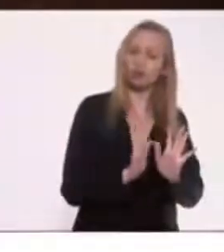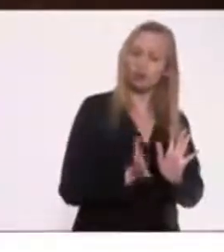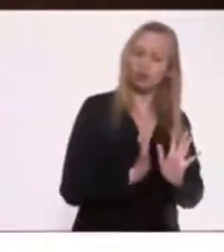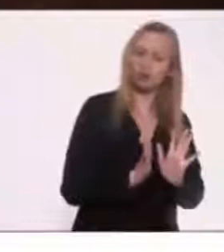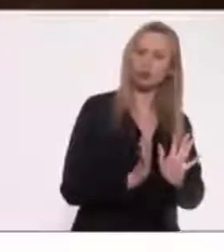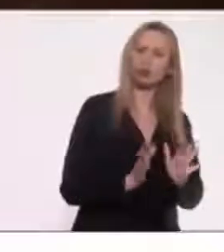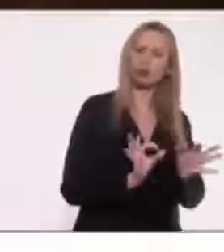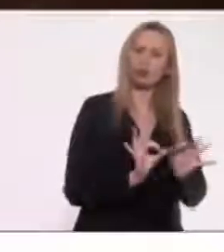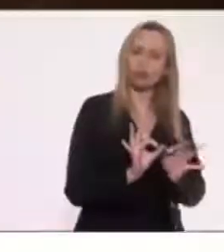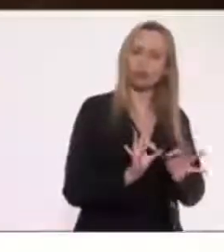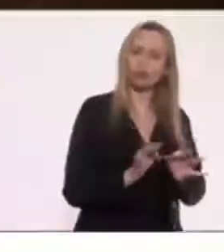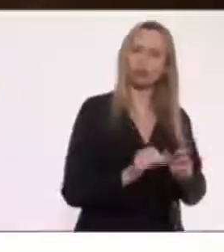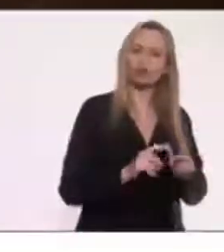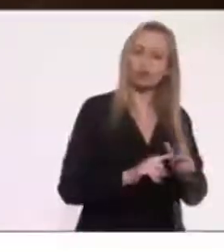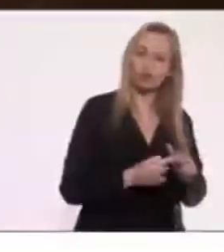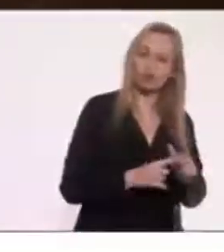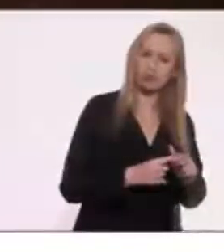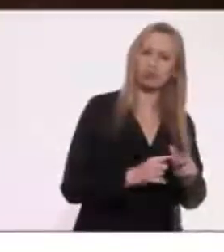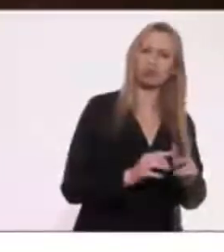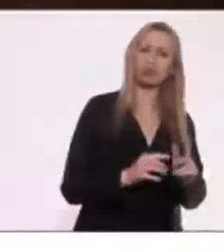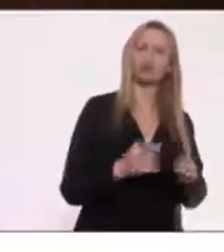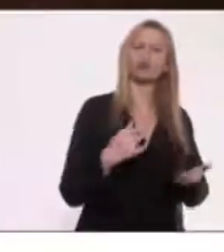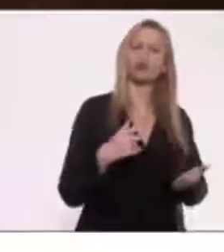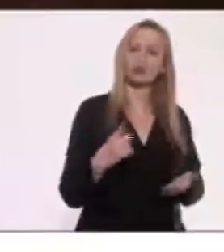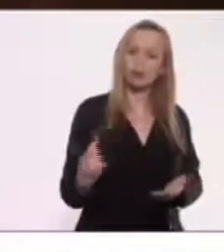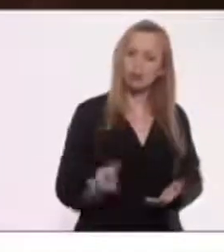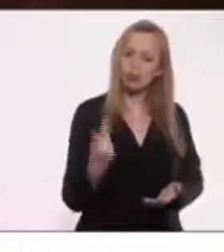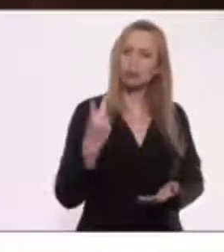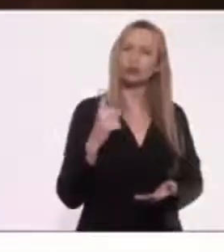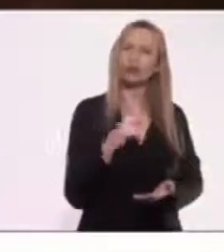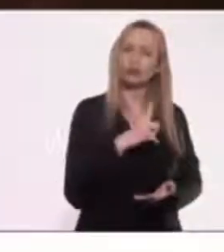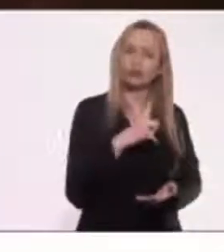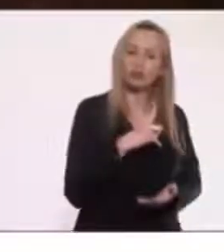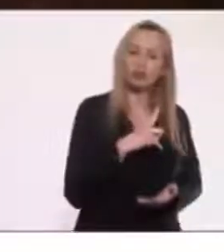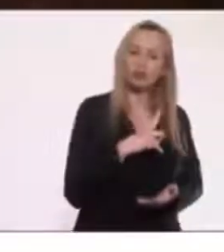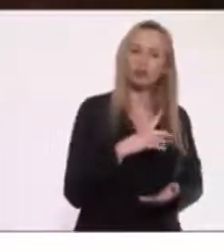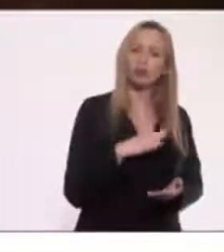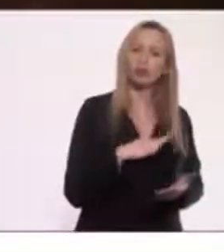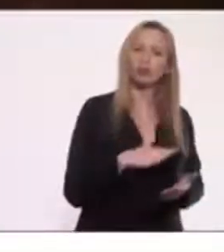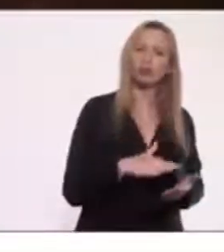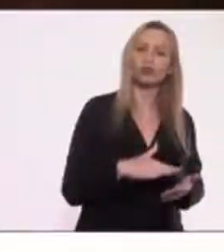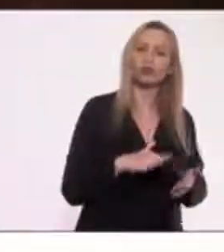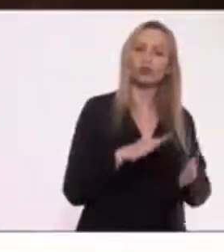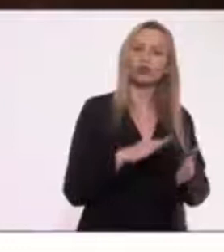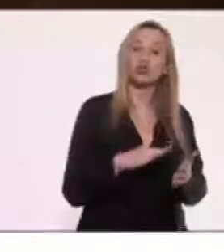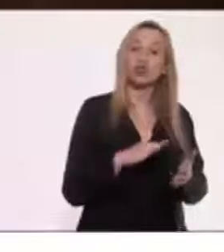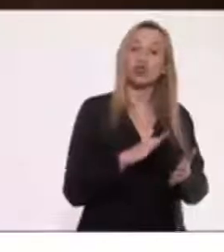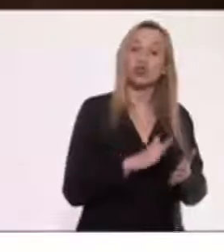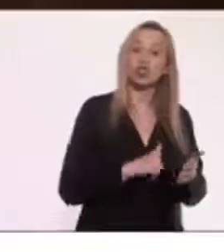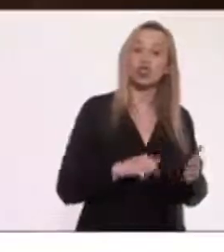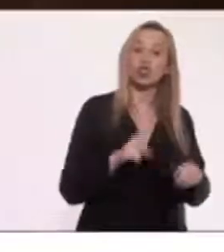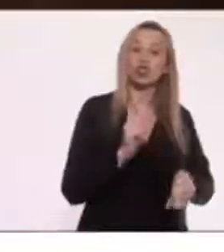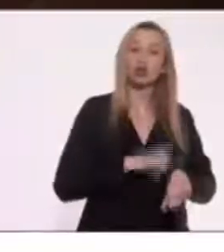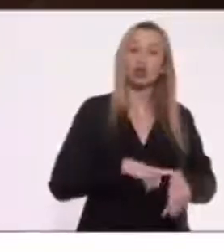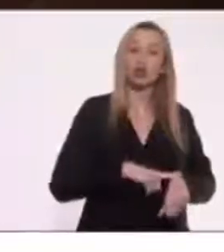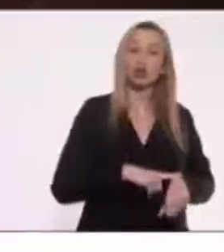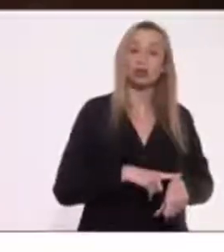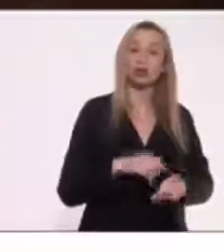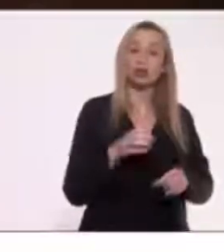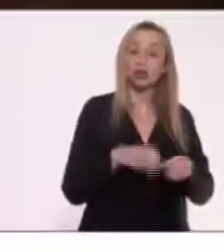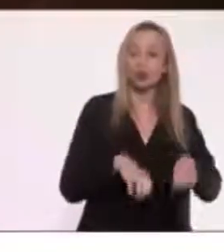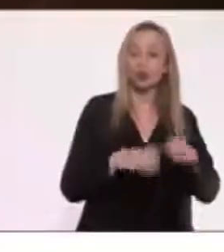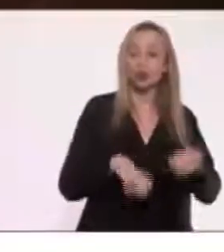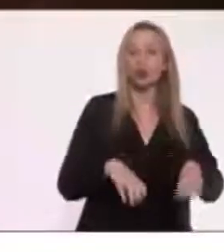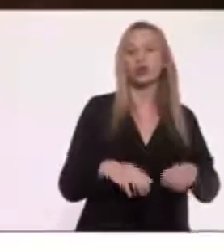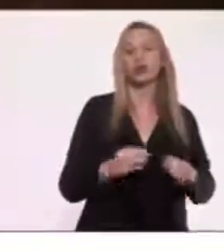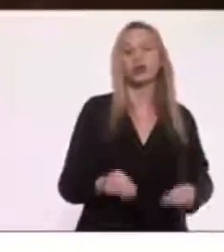e é uma lei que está valendo, que justamente suspende a validade dos concursos públicos, simplesmente